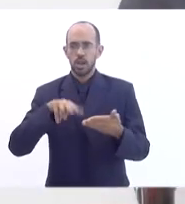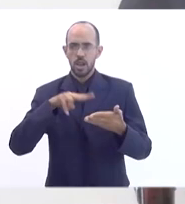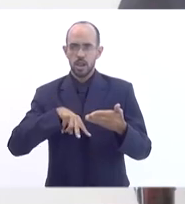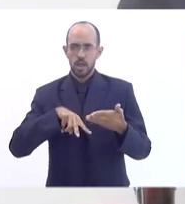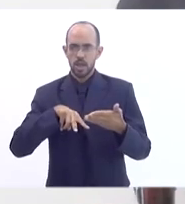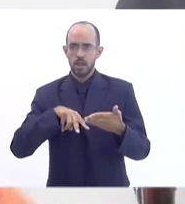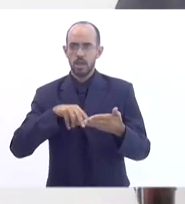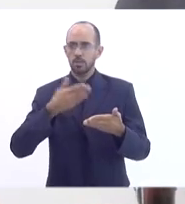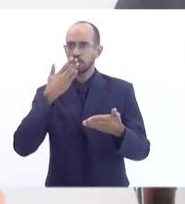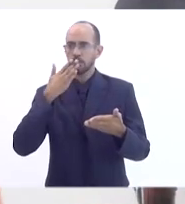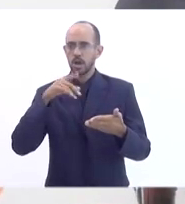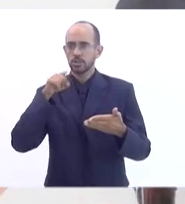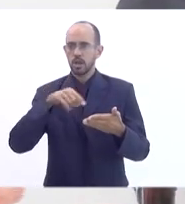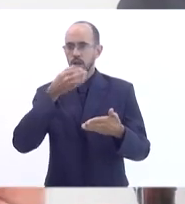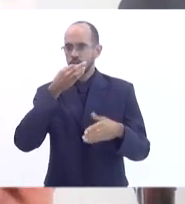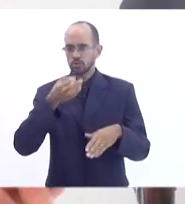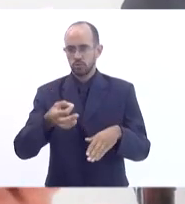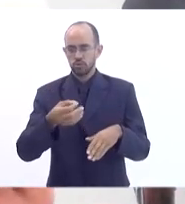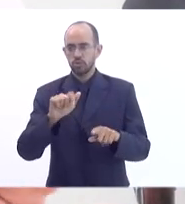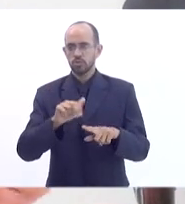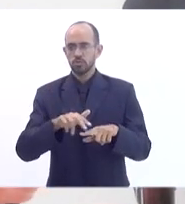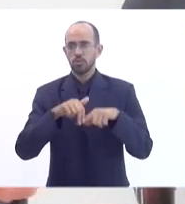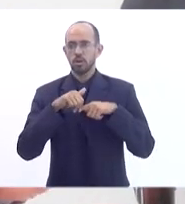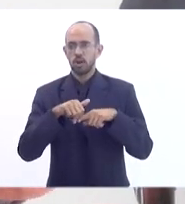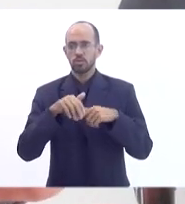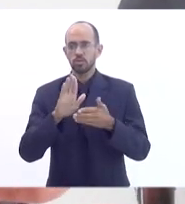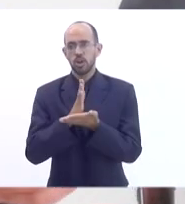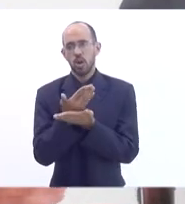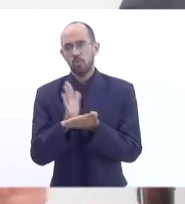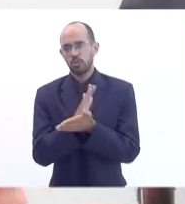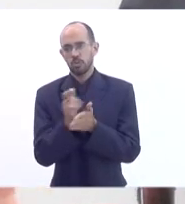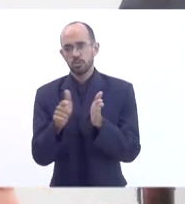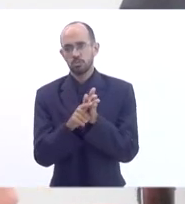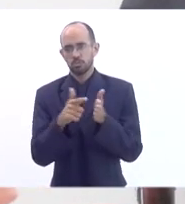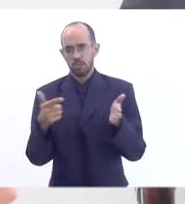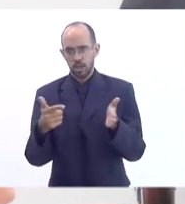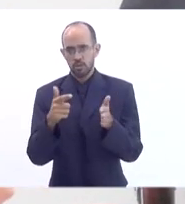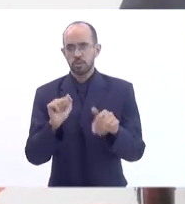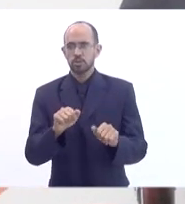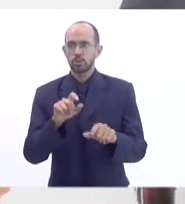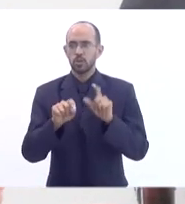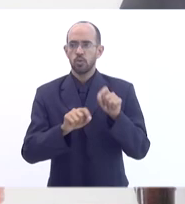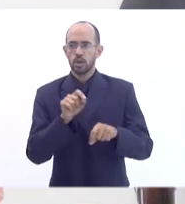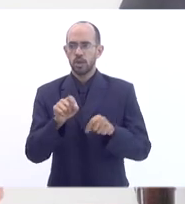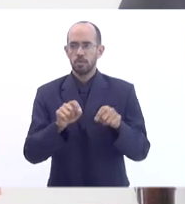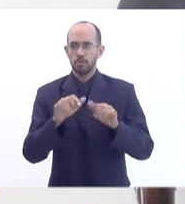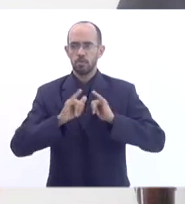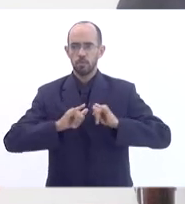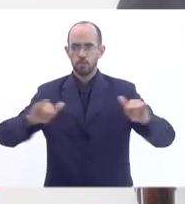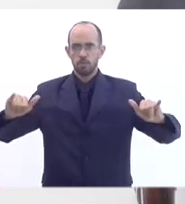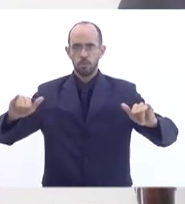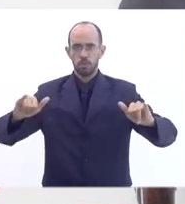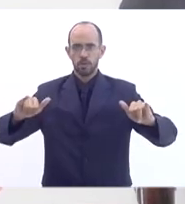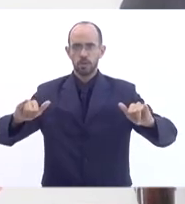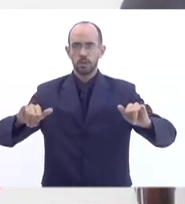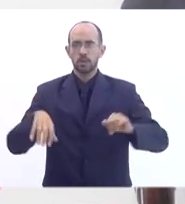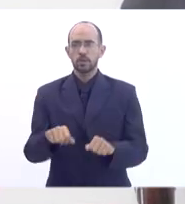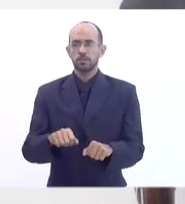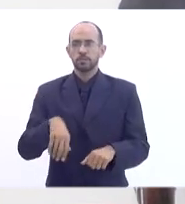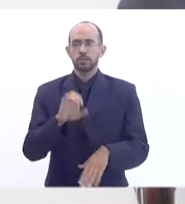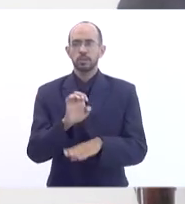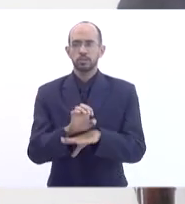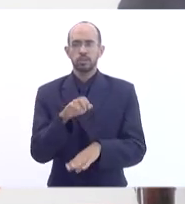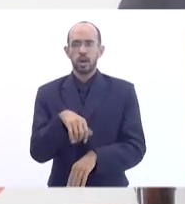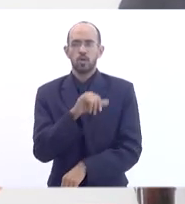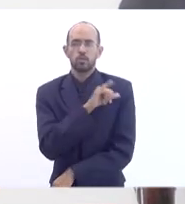Quais são as recomendações em função de algumas páginas de considerando que é Publique edital no Diário Oficial do Estado